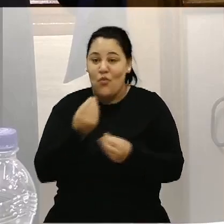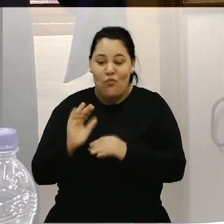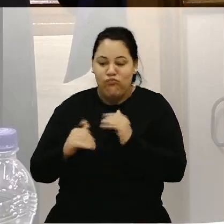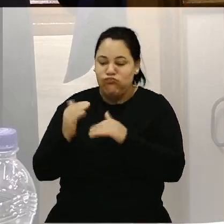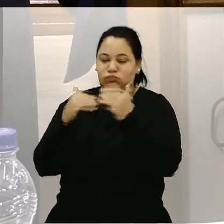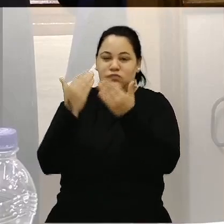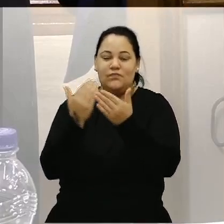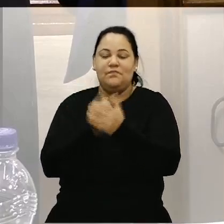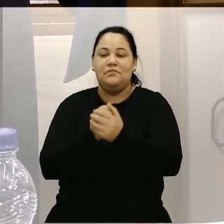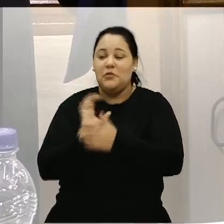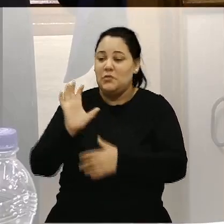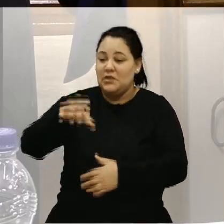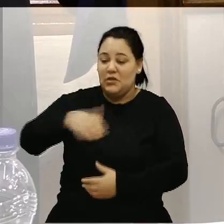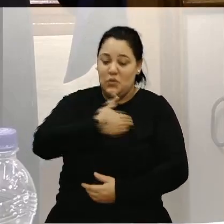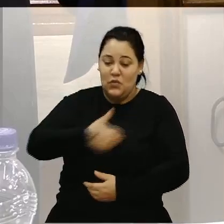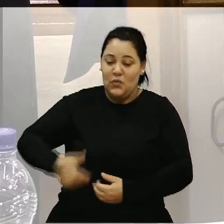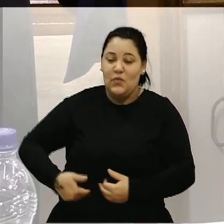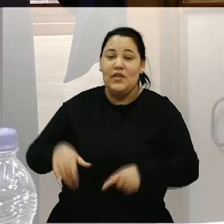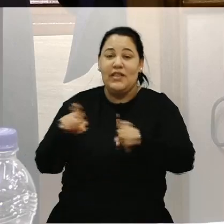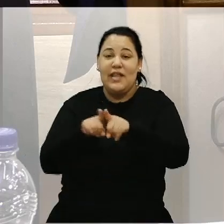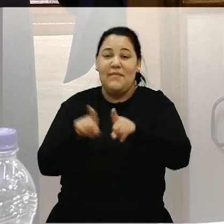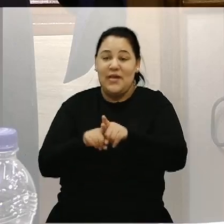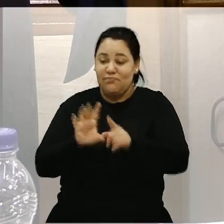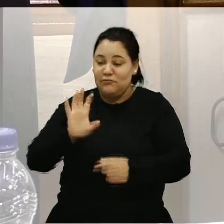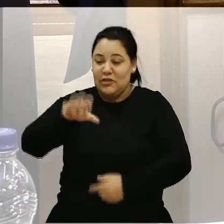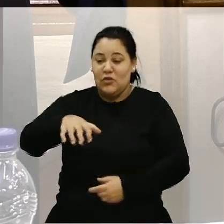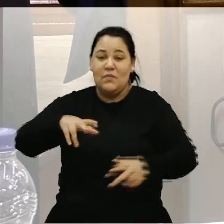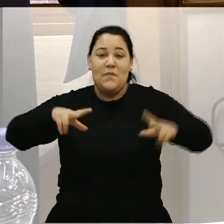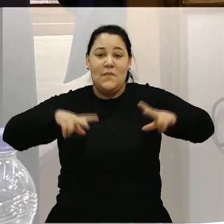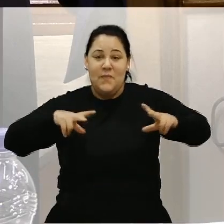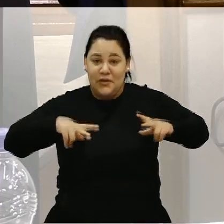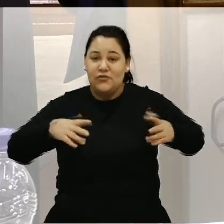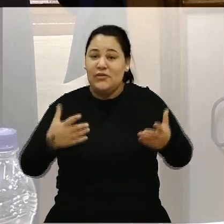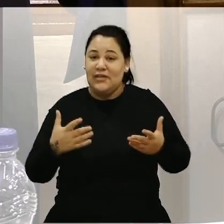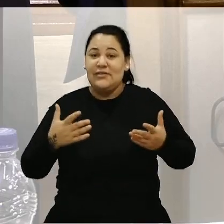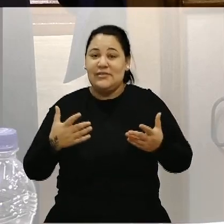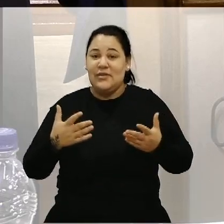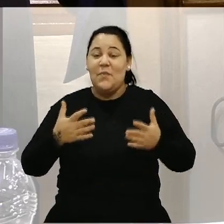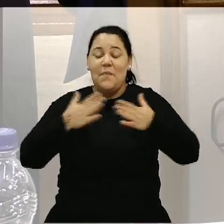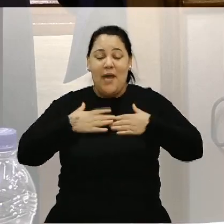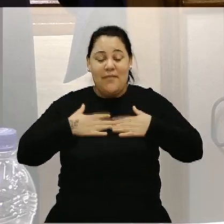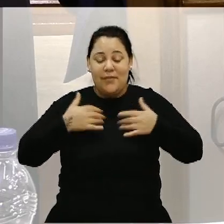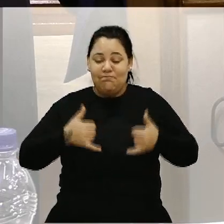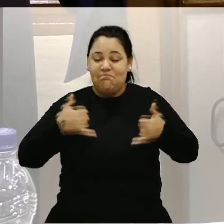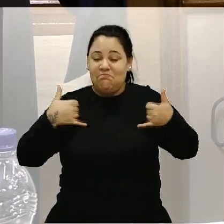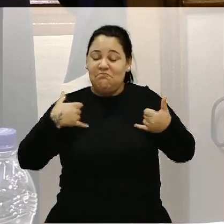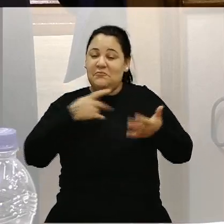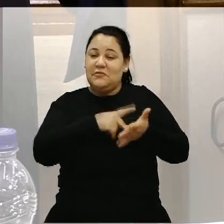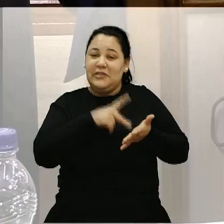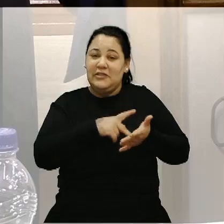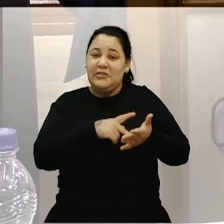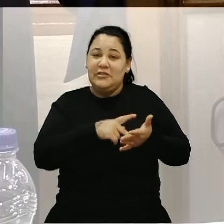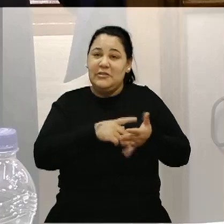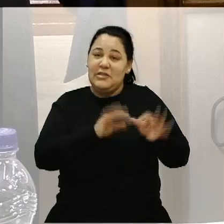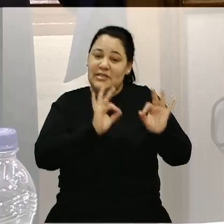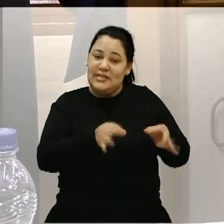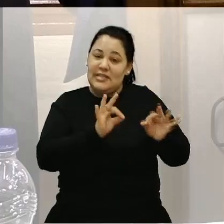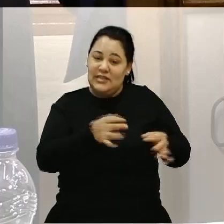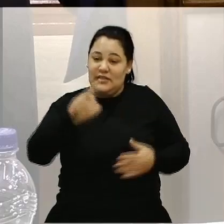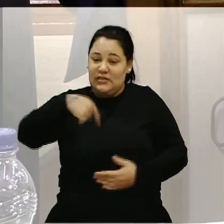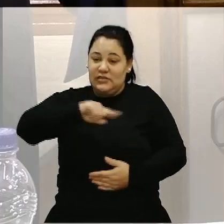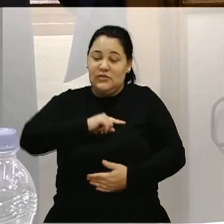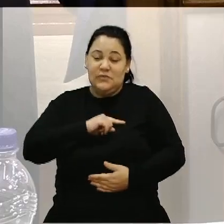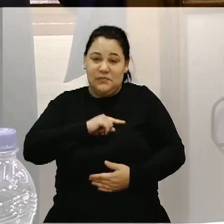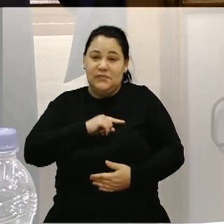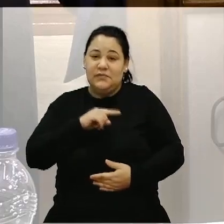tanto no setor público quanto no setor privado. Então, isso é motivo de muito orgulho e certamente a gente estará, né, em